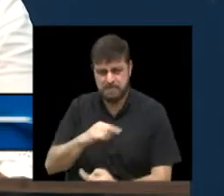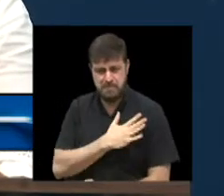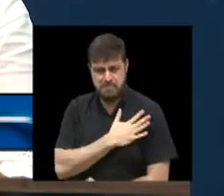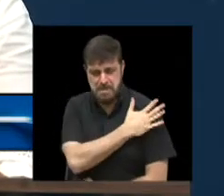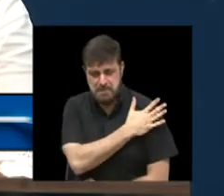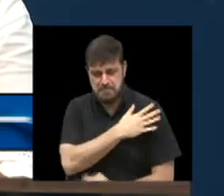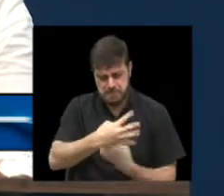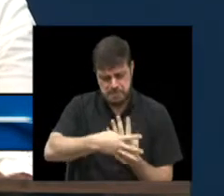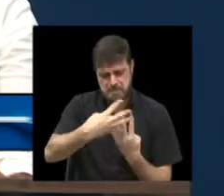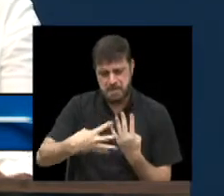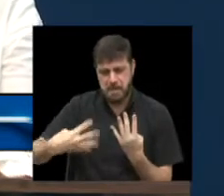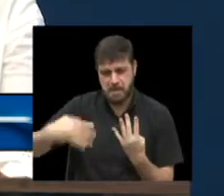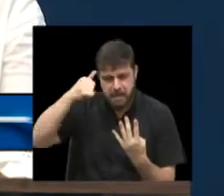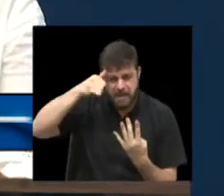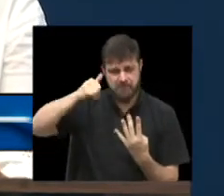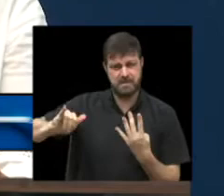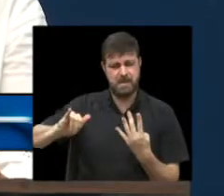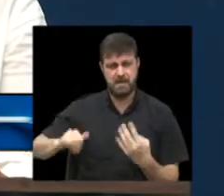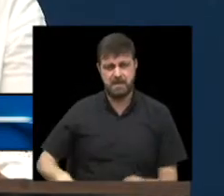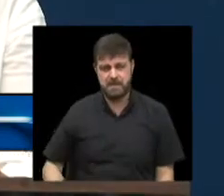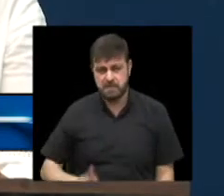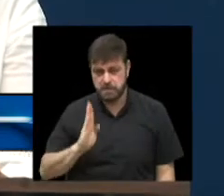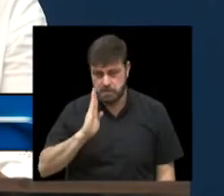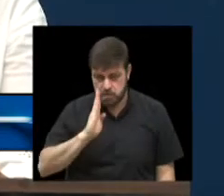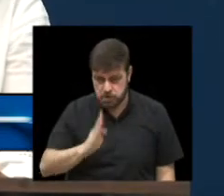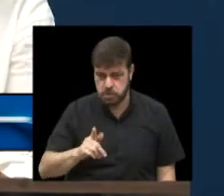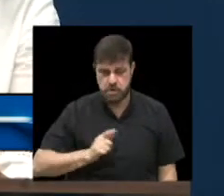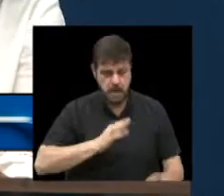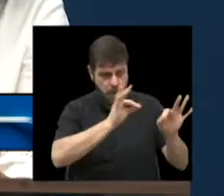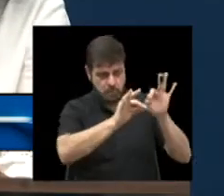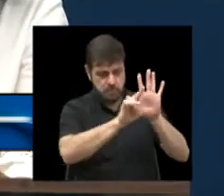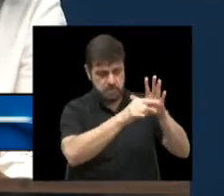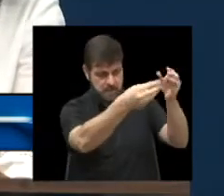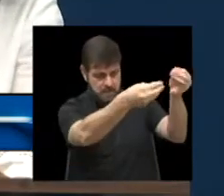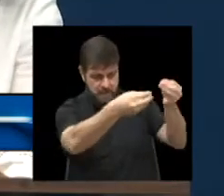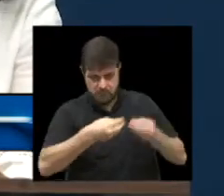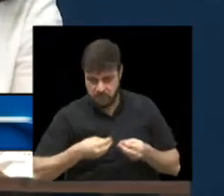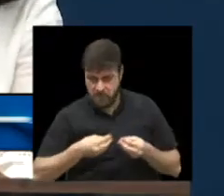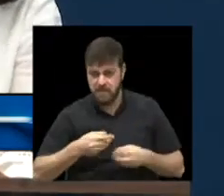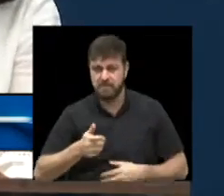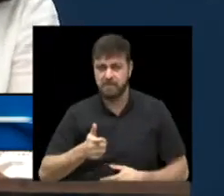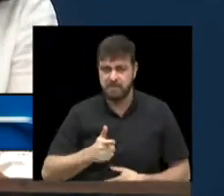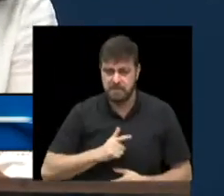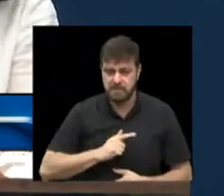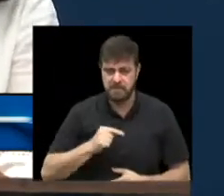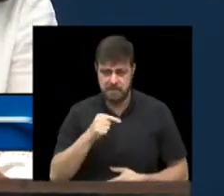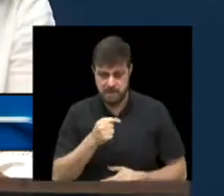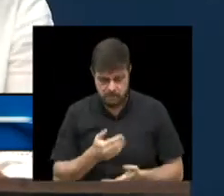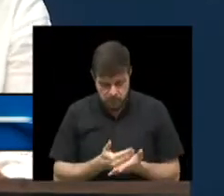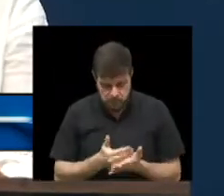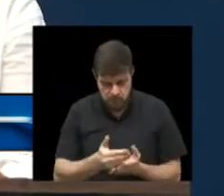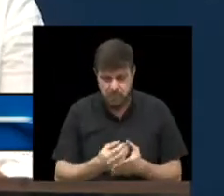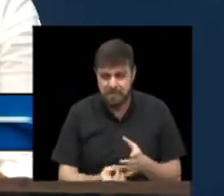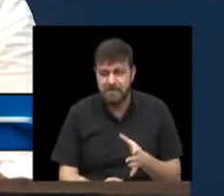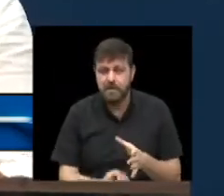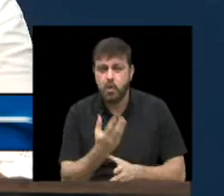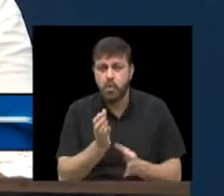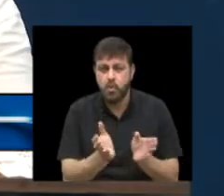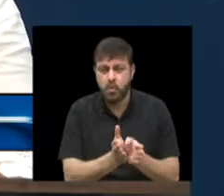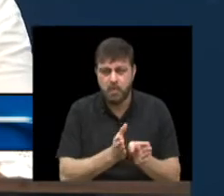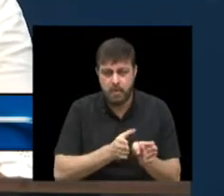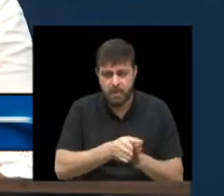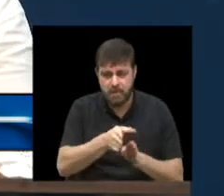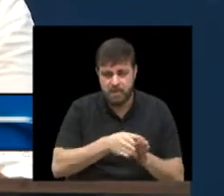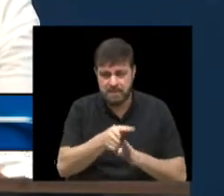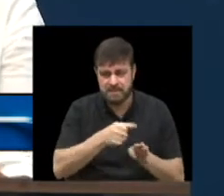na lei de diretrizes que veio do executivo. Houve o lançamento do conselho por uma